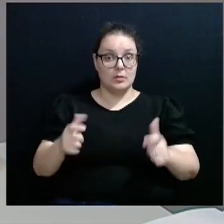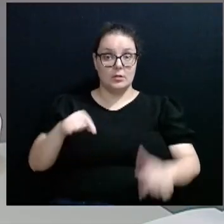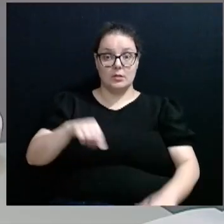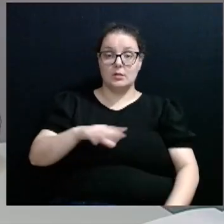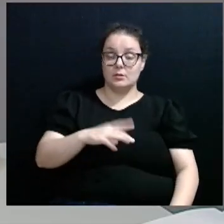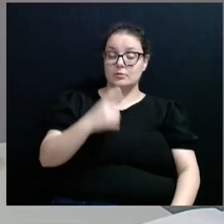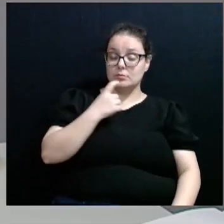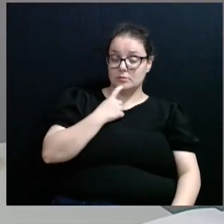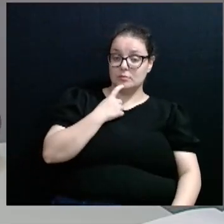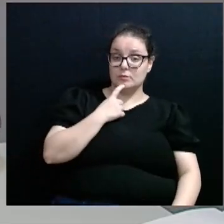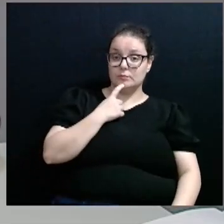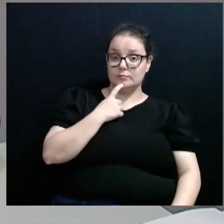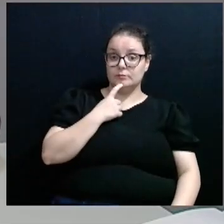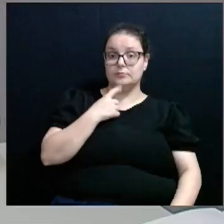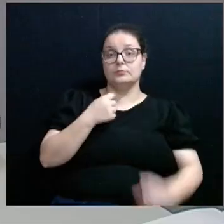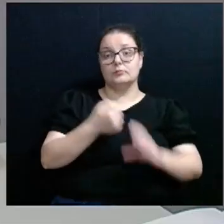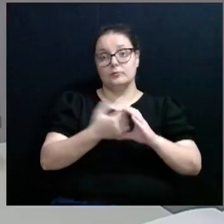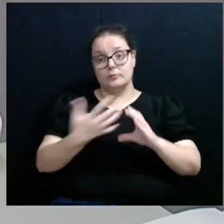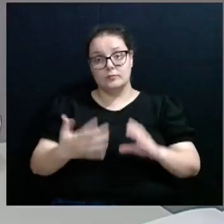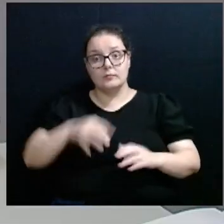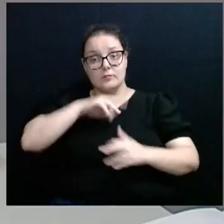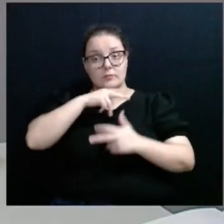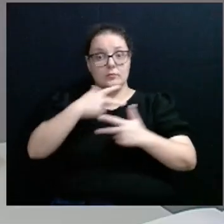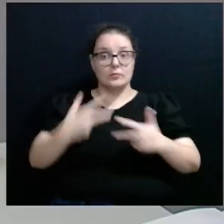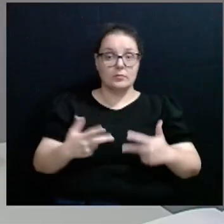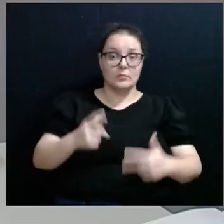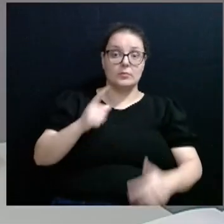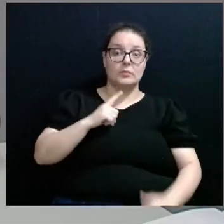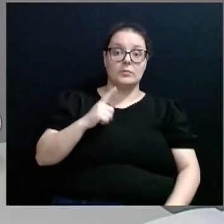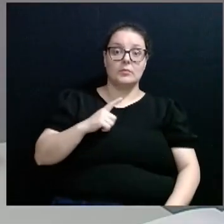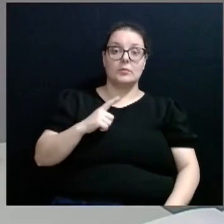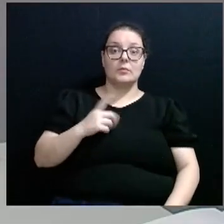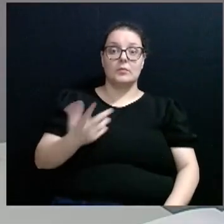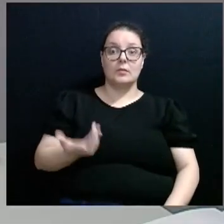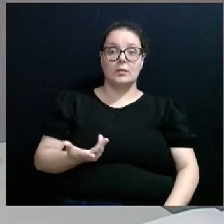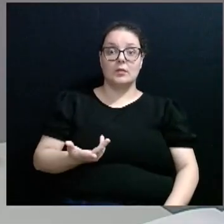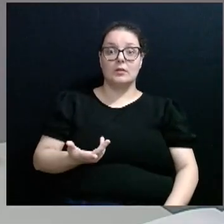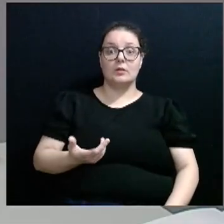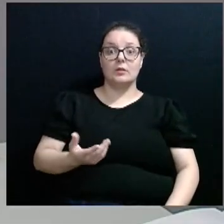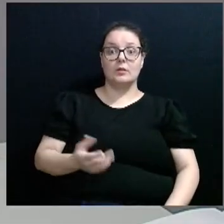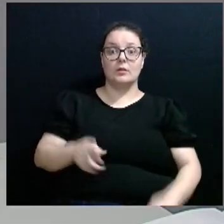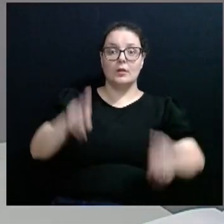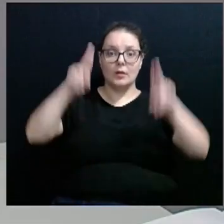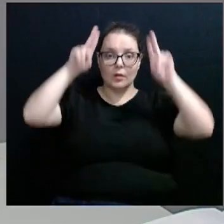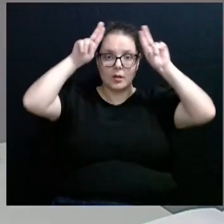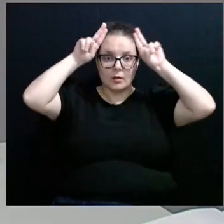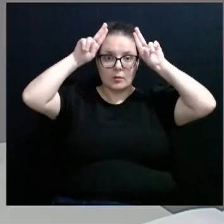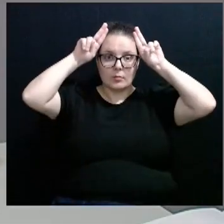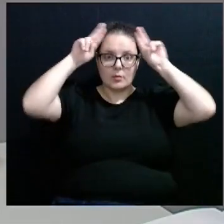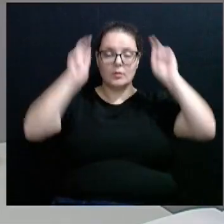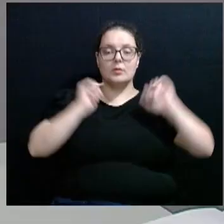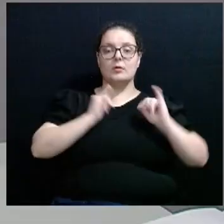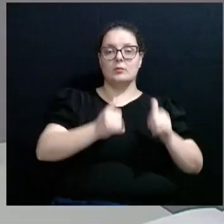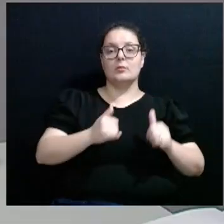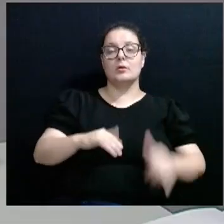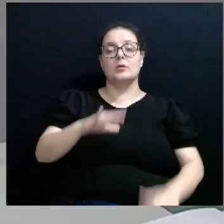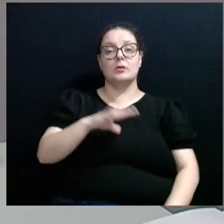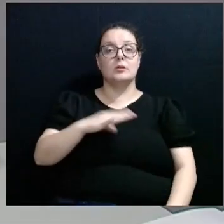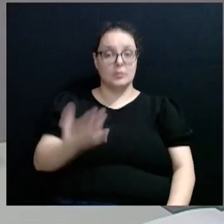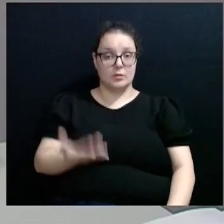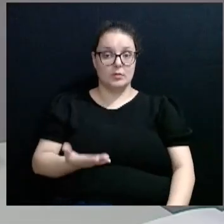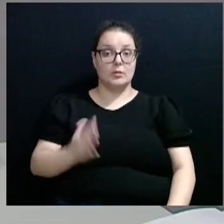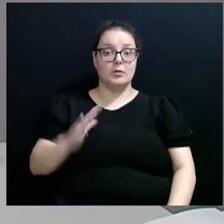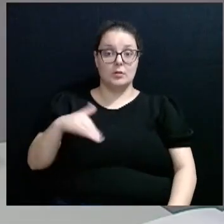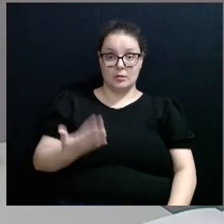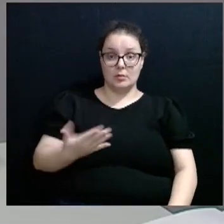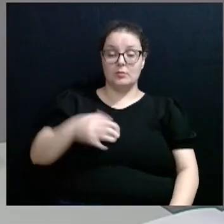uma característica desses animais, nós temos tido muitos pitbulls sendo abandonados na cidade, e quando esses animais são